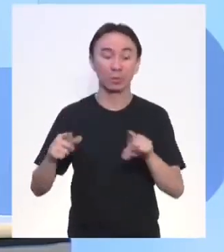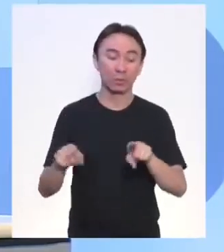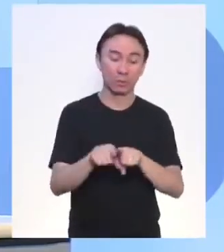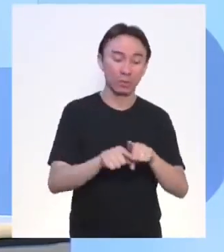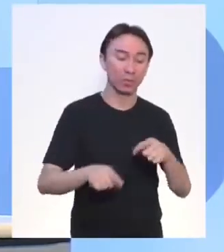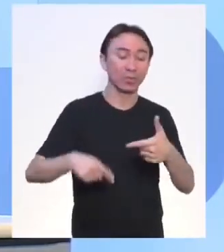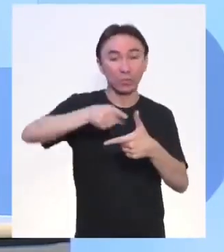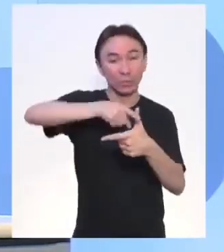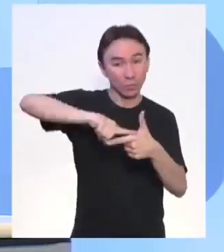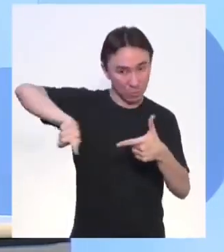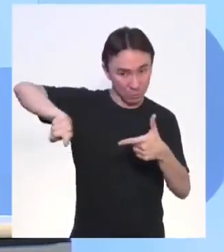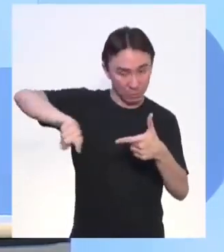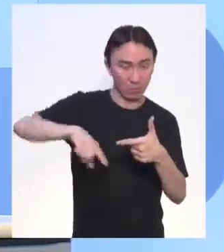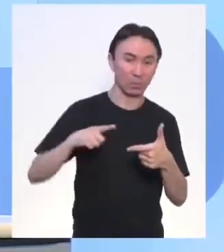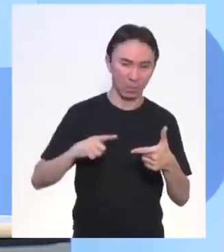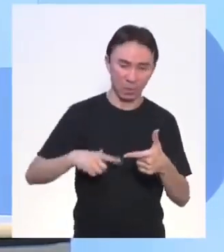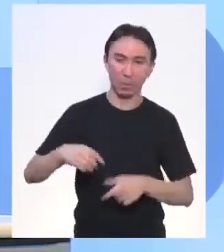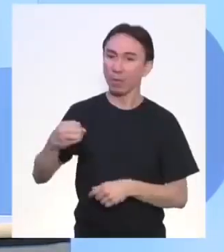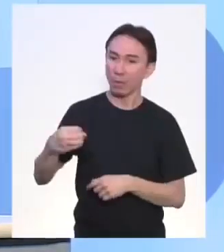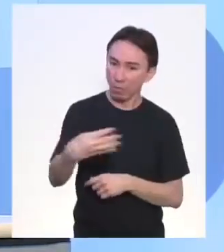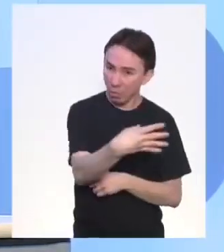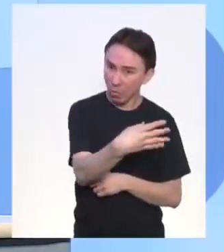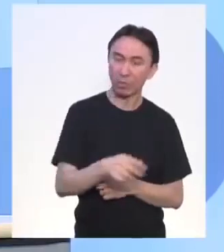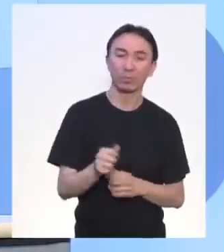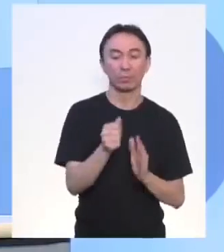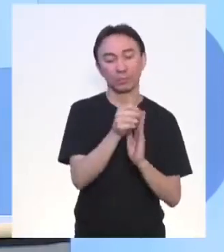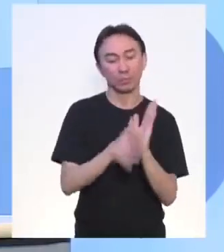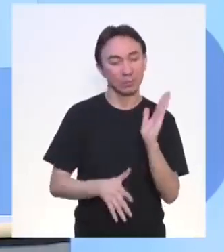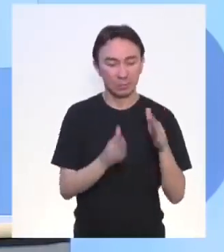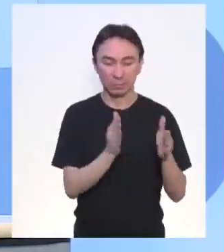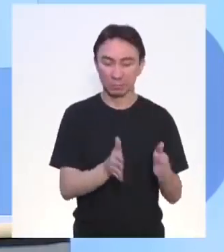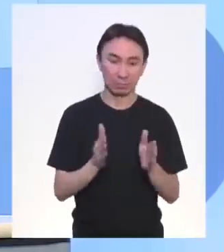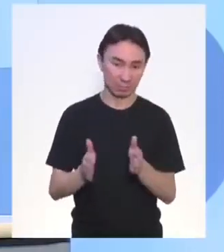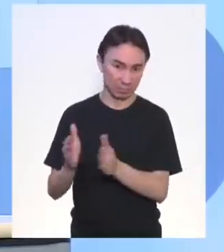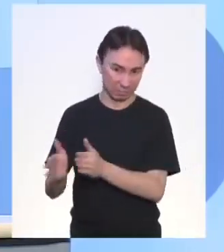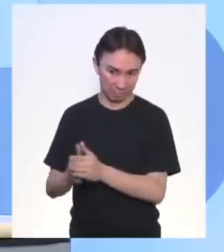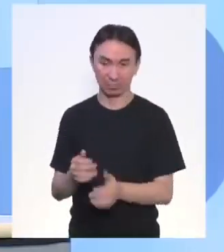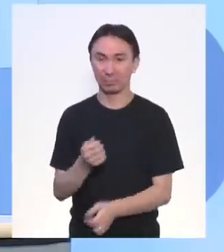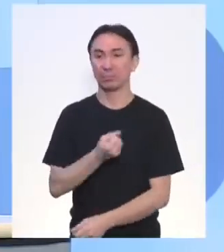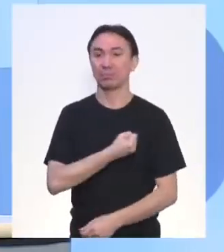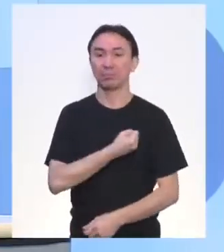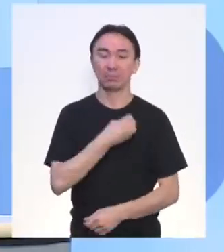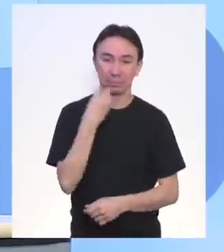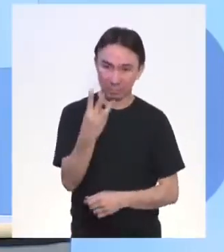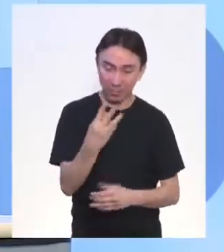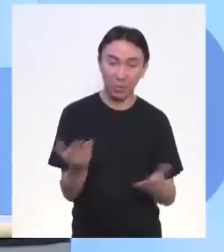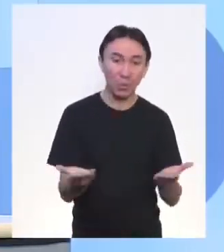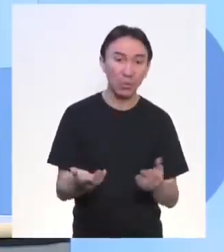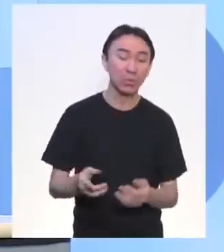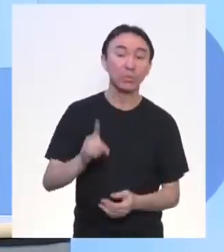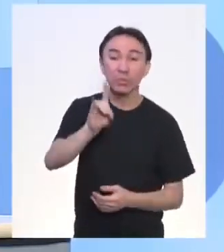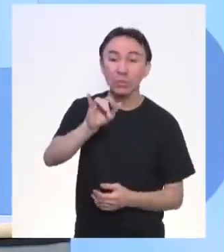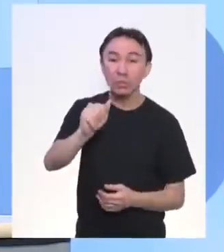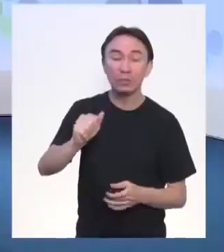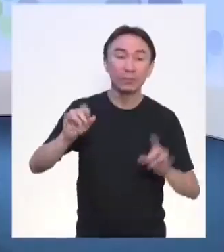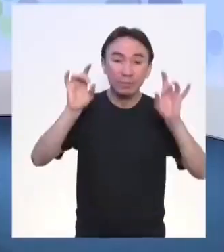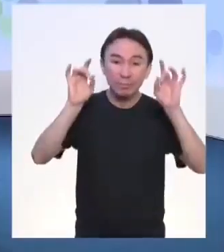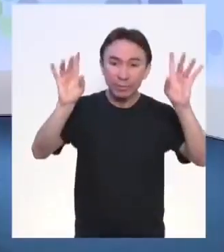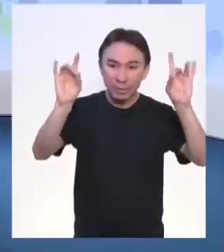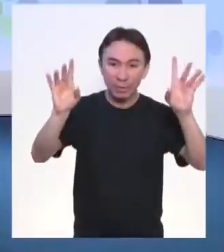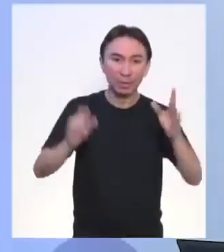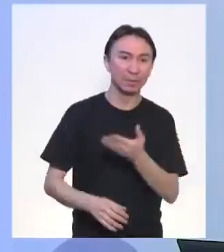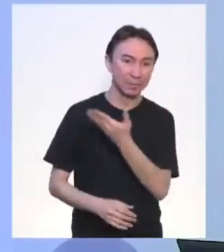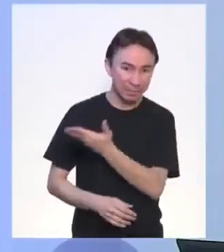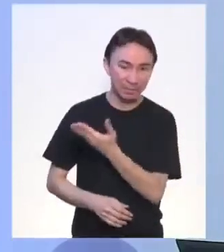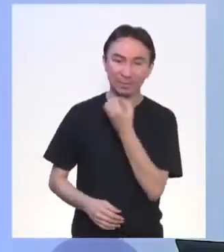sequência de atividades 3, tá ok? E, como hoje é um dia especial, professora Viviane. Bom dia, Viviane. Bom dia,